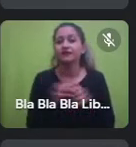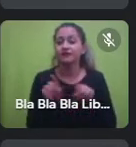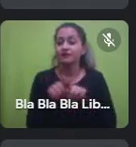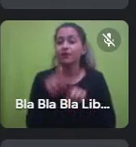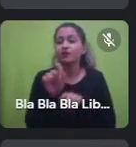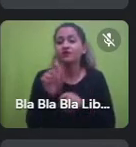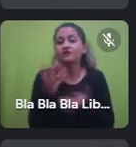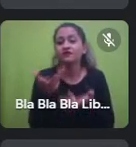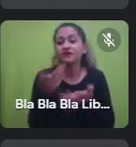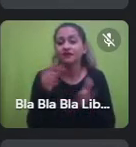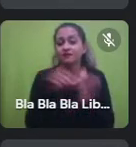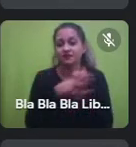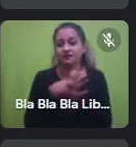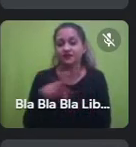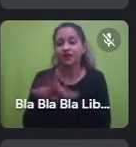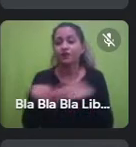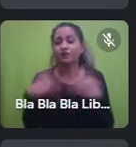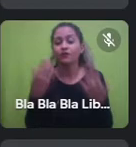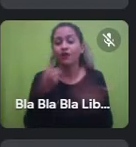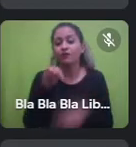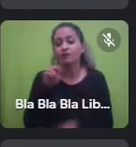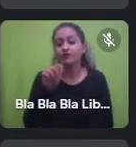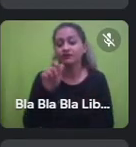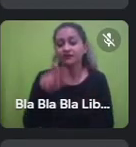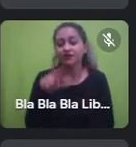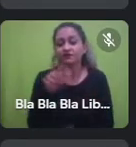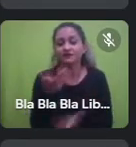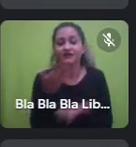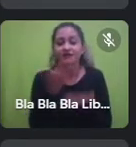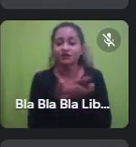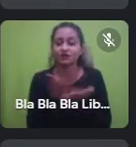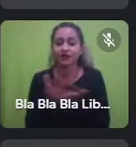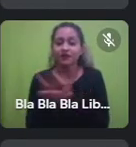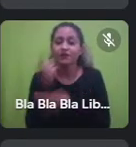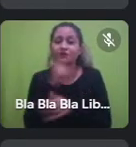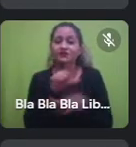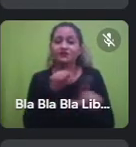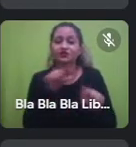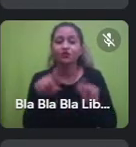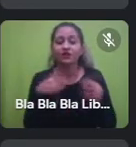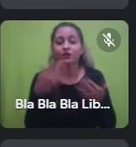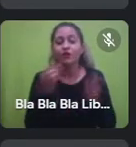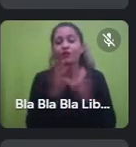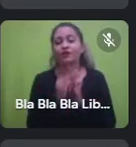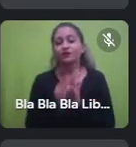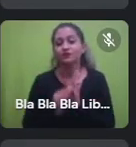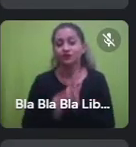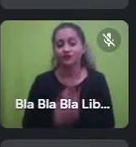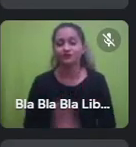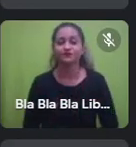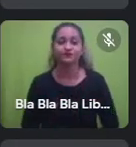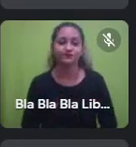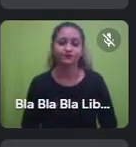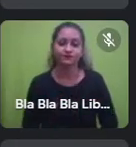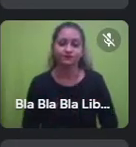quer pesquisar, quais metais você quer estudar, para escolher qual metodologia. Próximo.